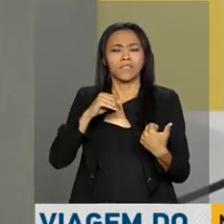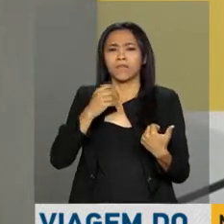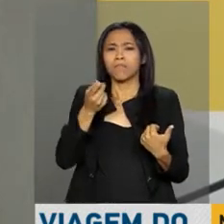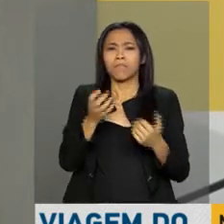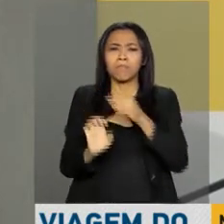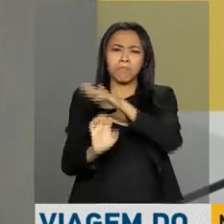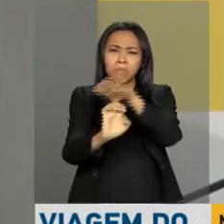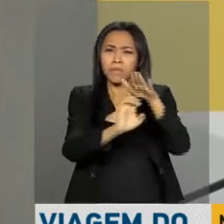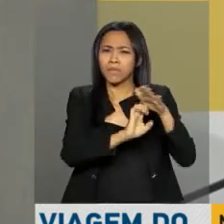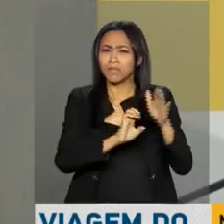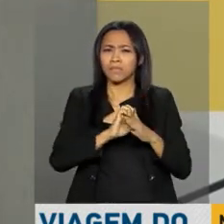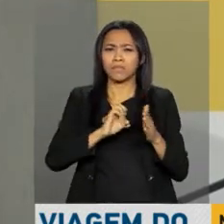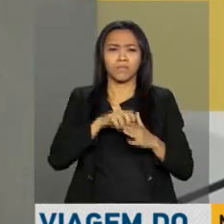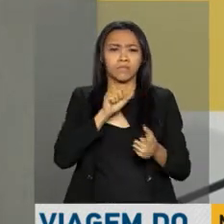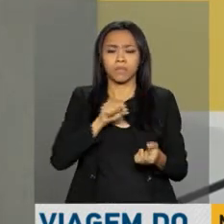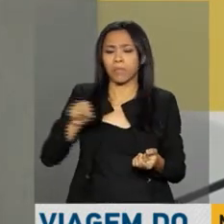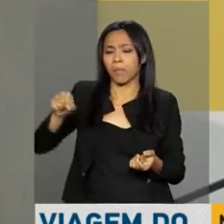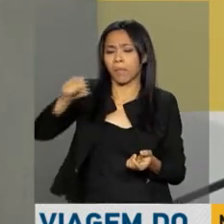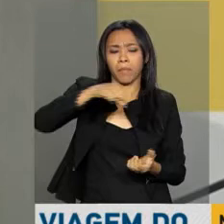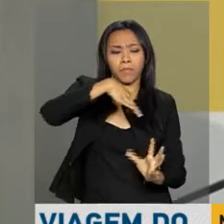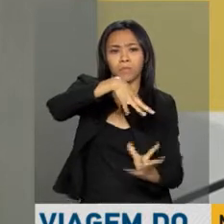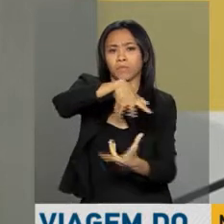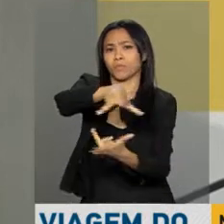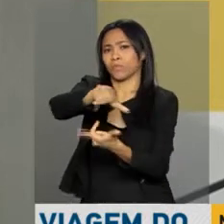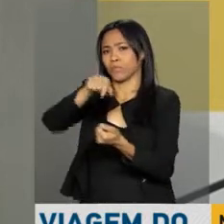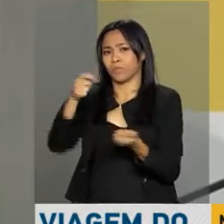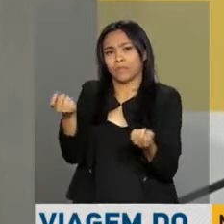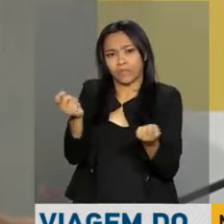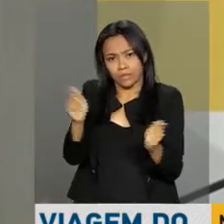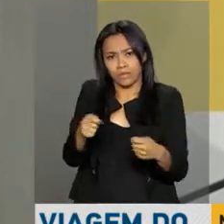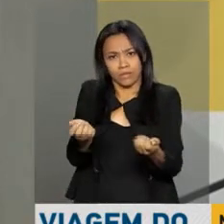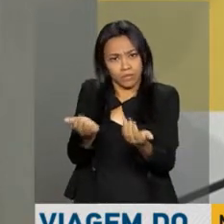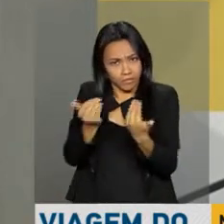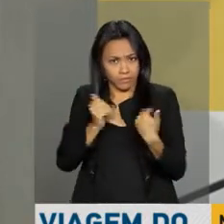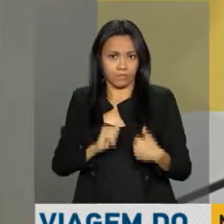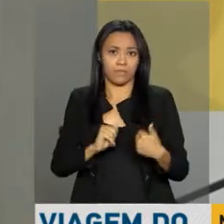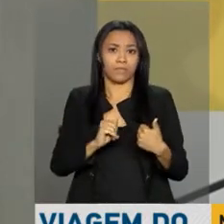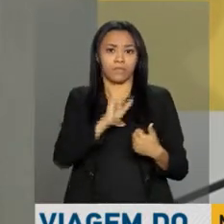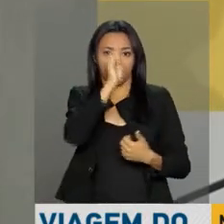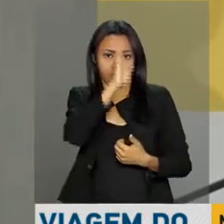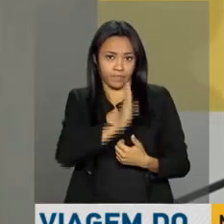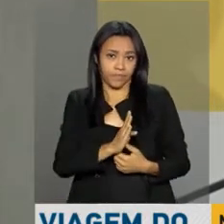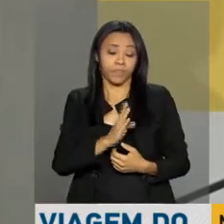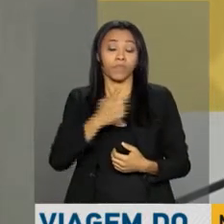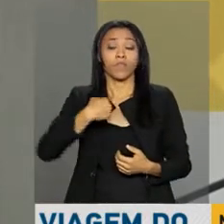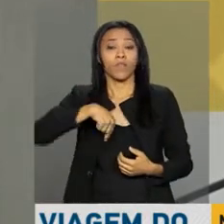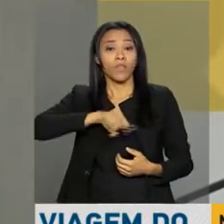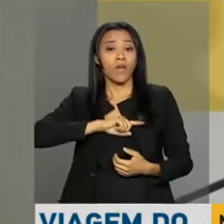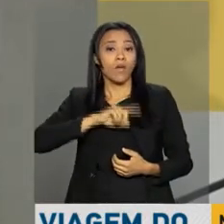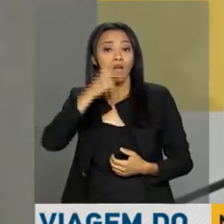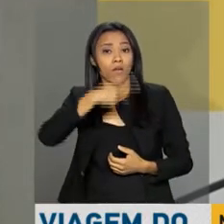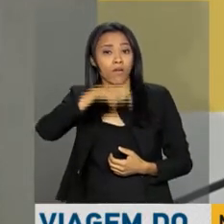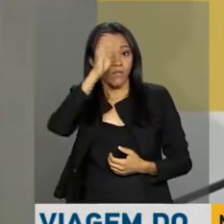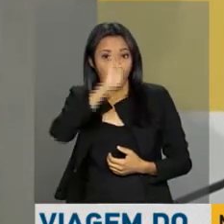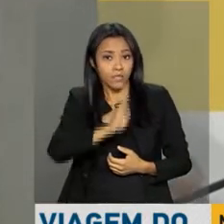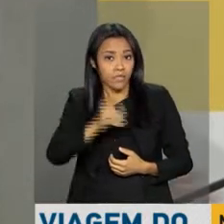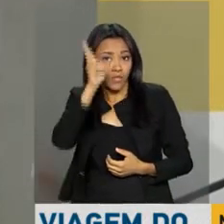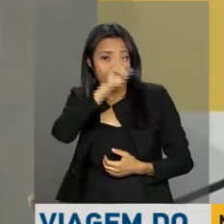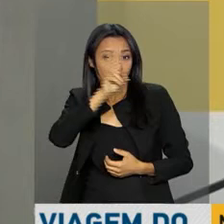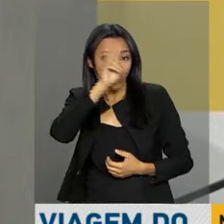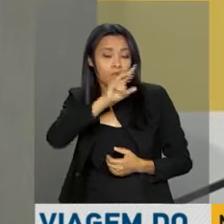as partes do mundo nós somos historicamente o espaço de